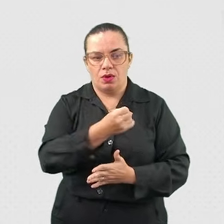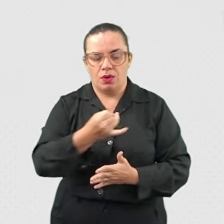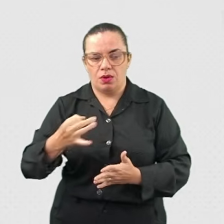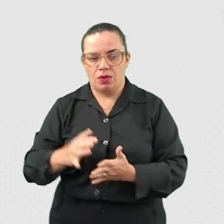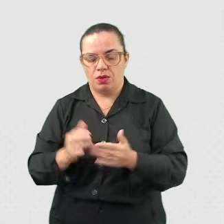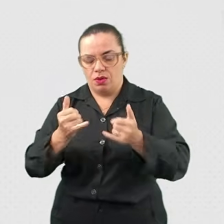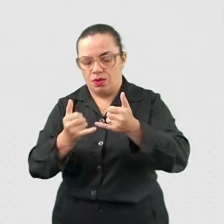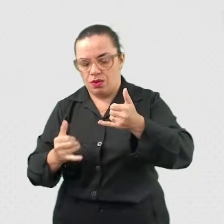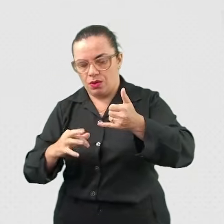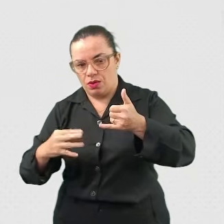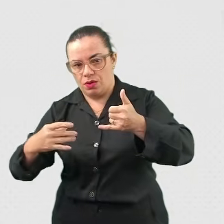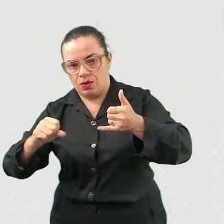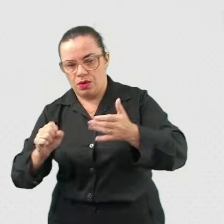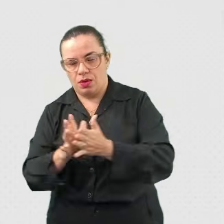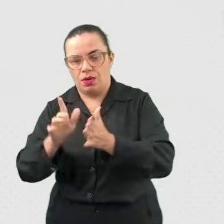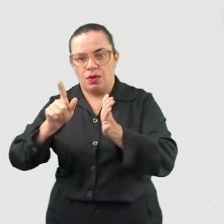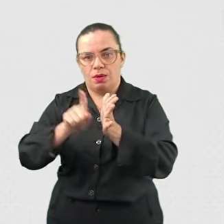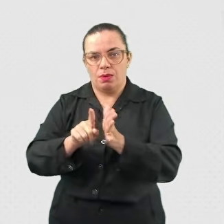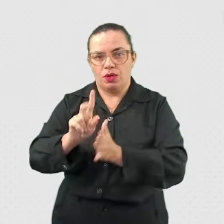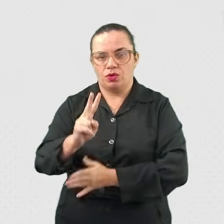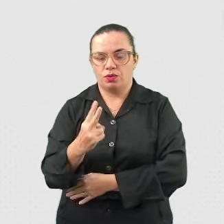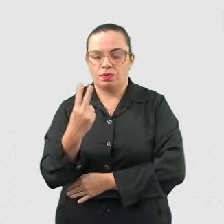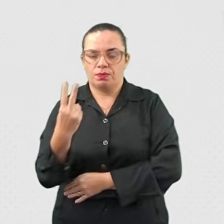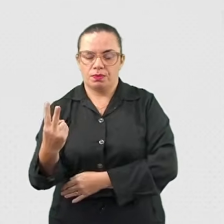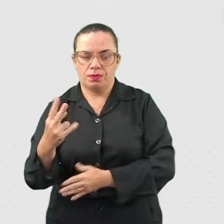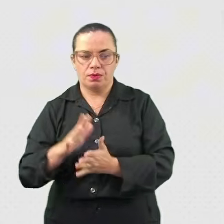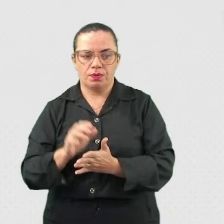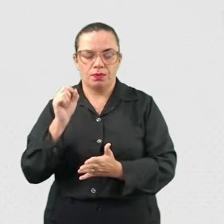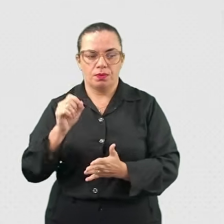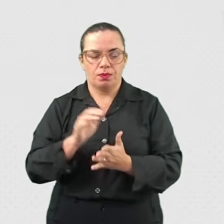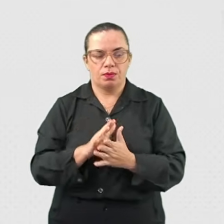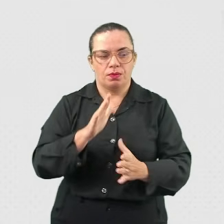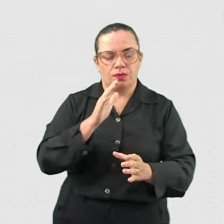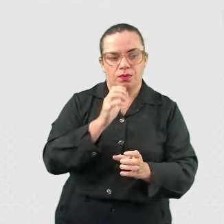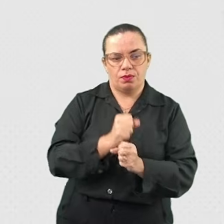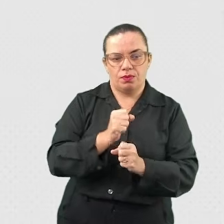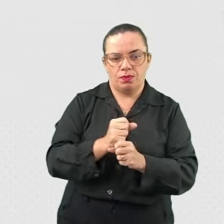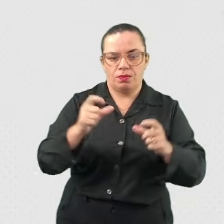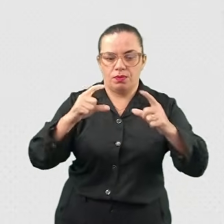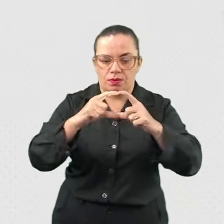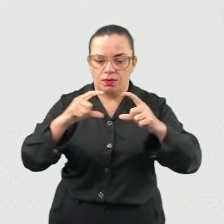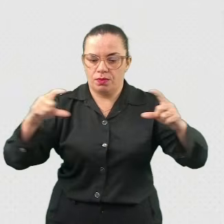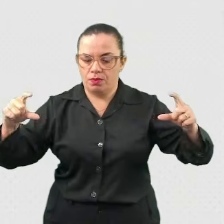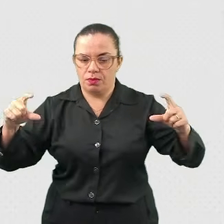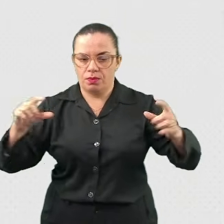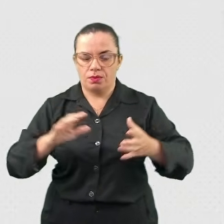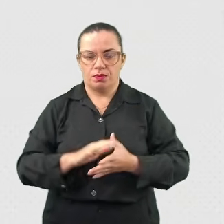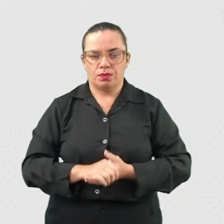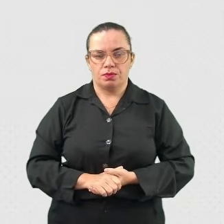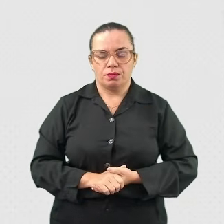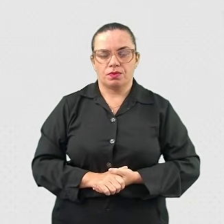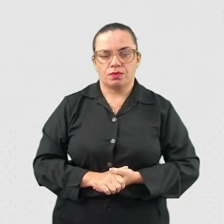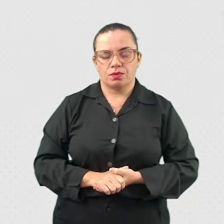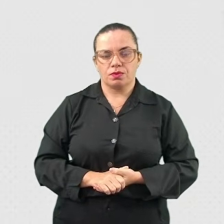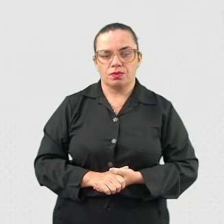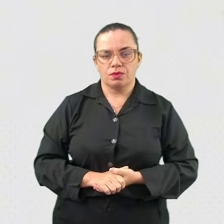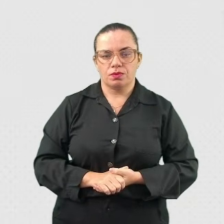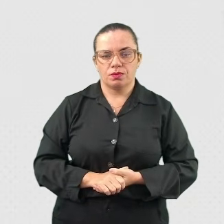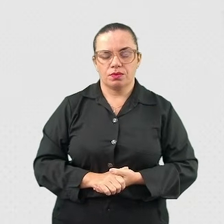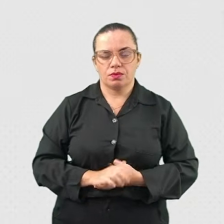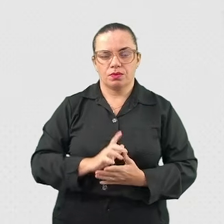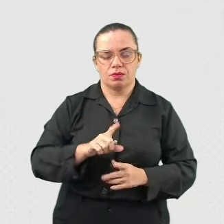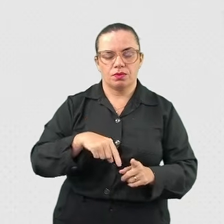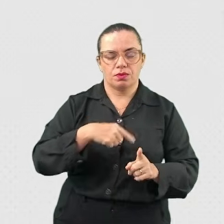o polígono tem, menos 2. Tá? Isso vai gerar a seguinte fórmula, turma. Soma dos ângulos